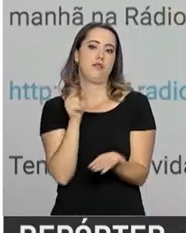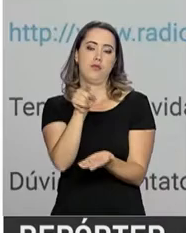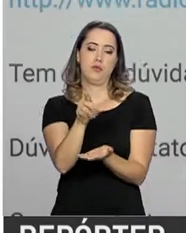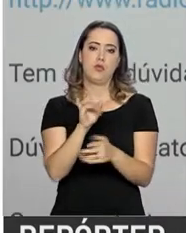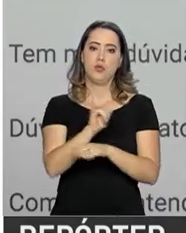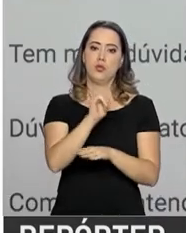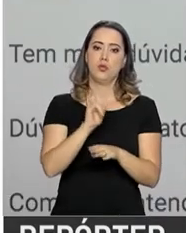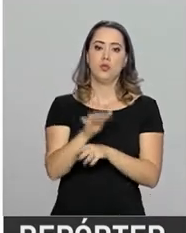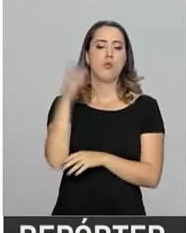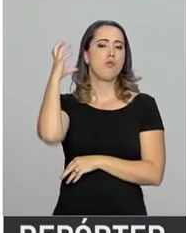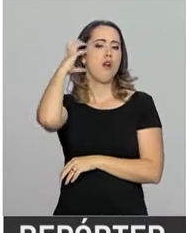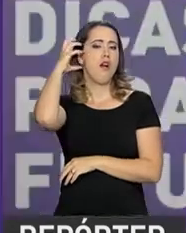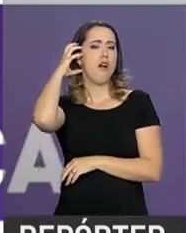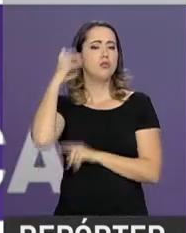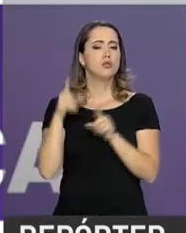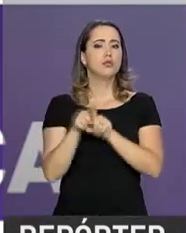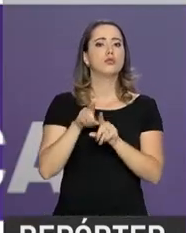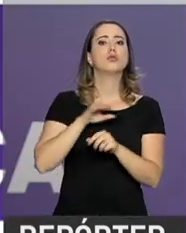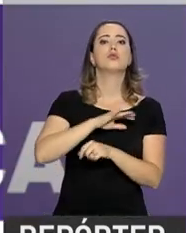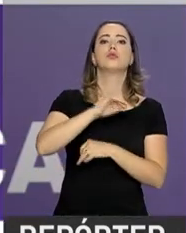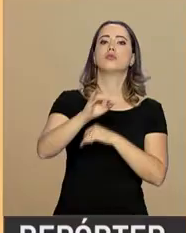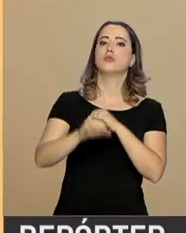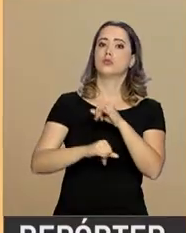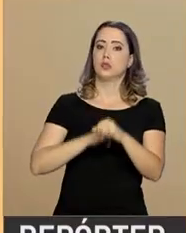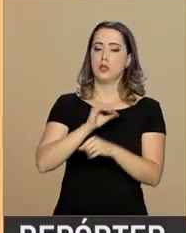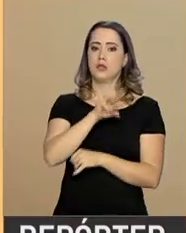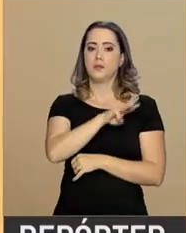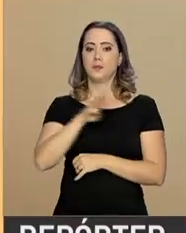YouTube, programa de rádio e página na internet.